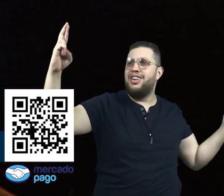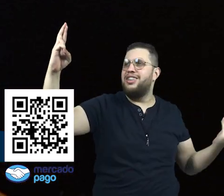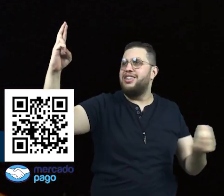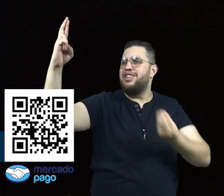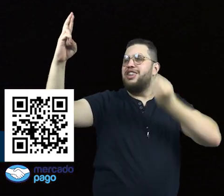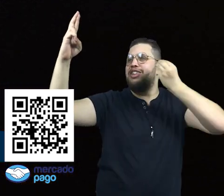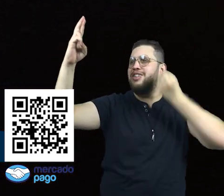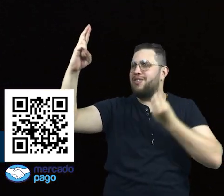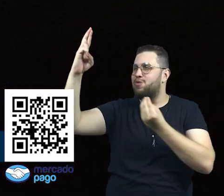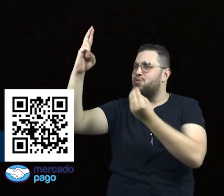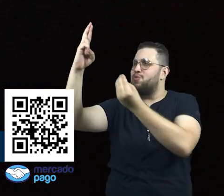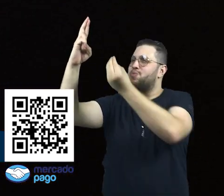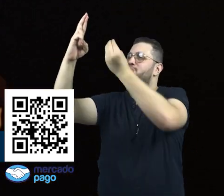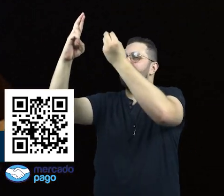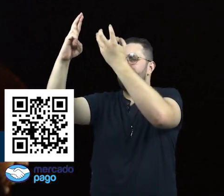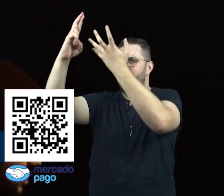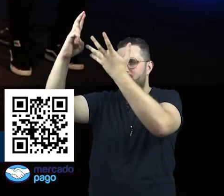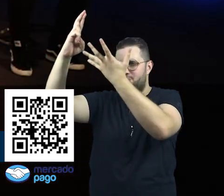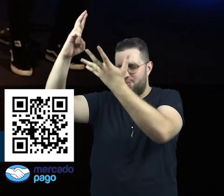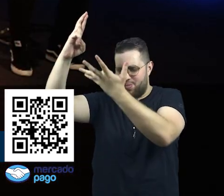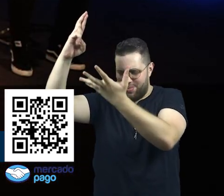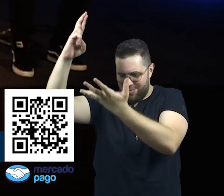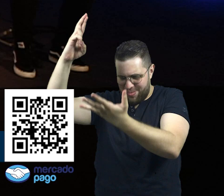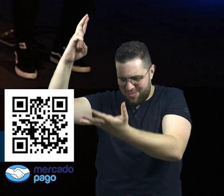entregamos nosso